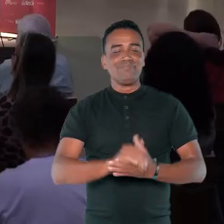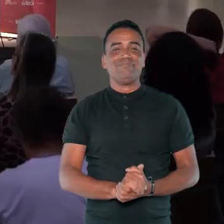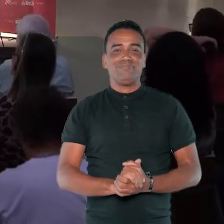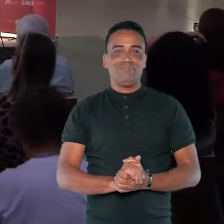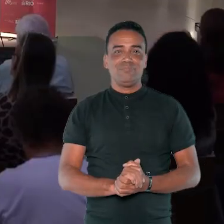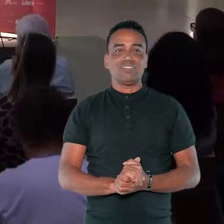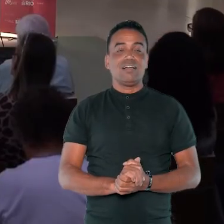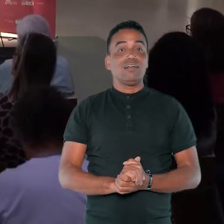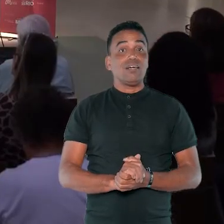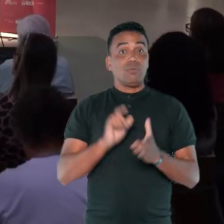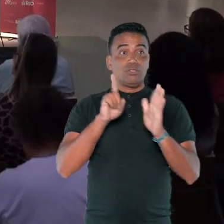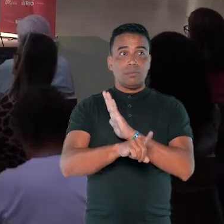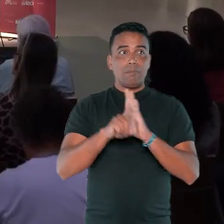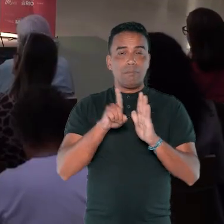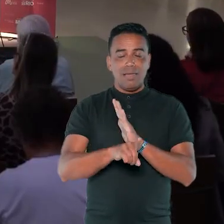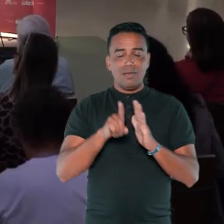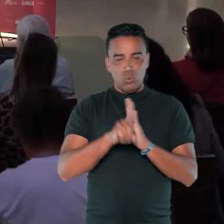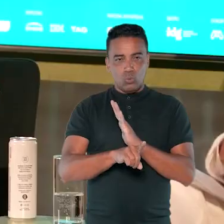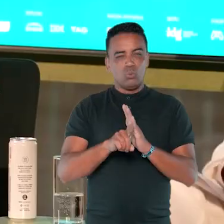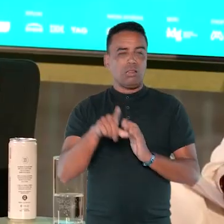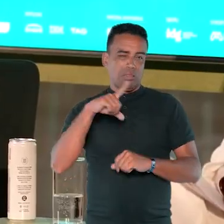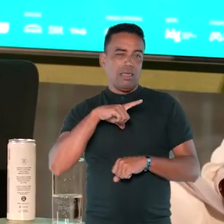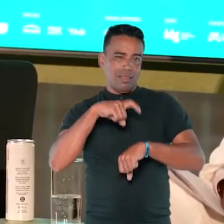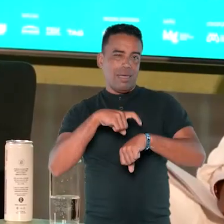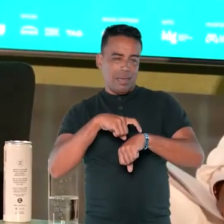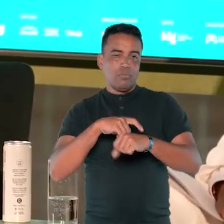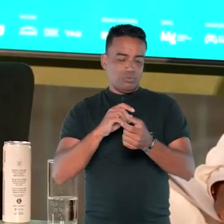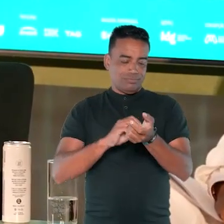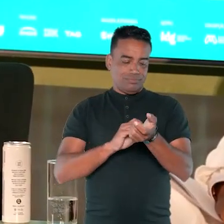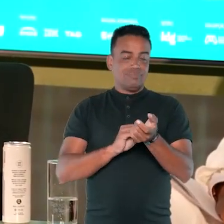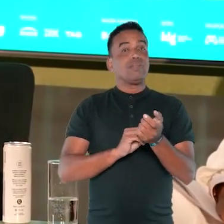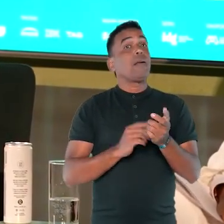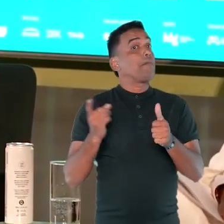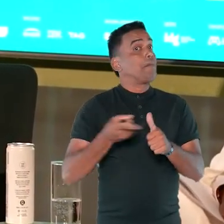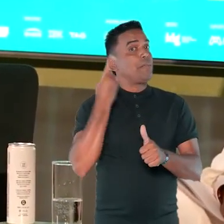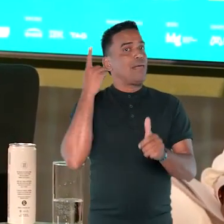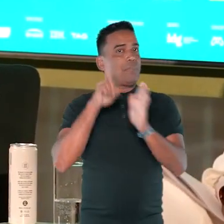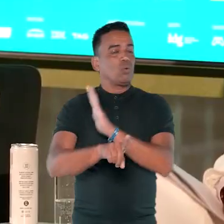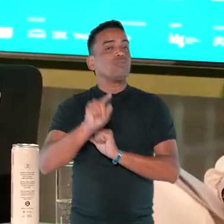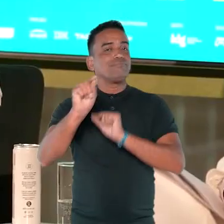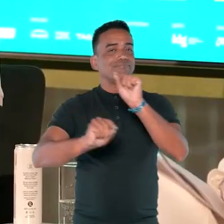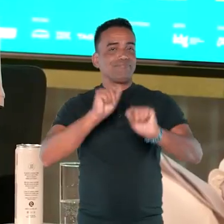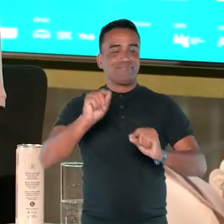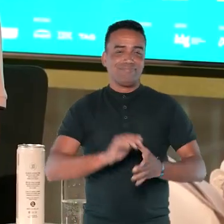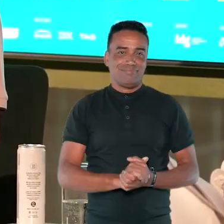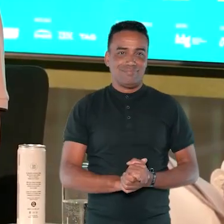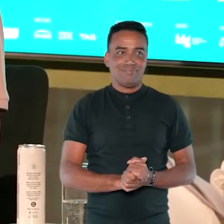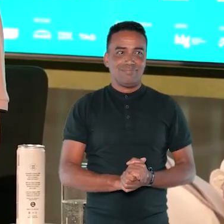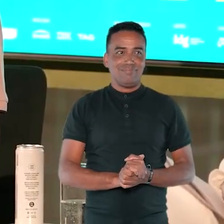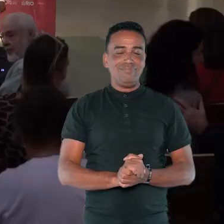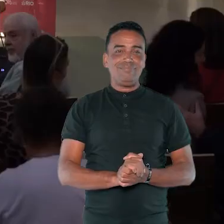Bem, vamos às perguntas, a gente tem um tempinho dedicado a elas. Quem vai fazer a primeira pergunta? Pedir para o senhor